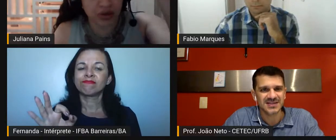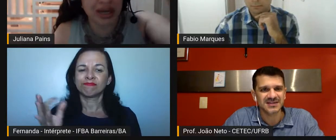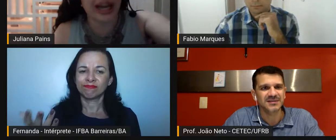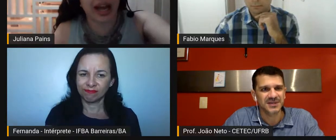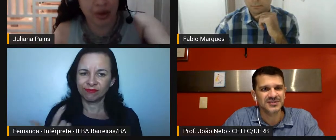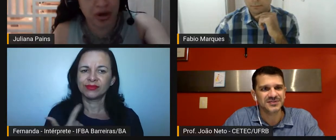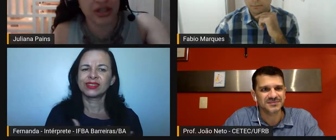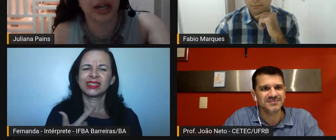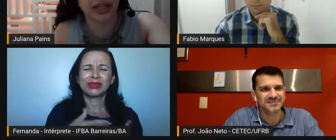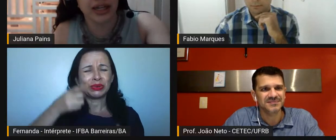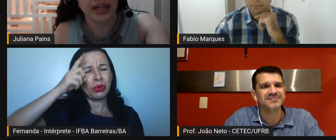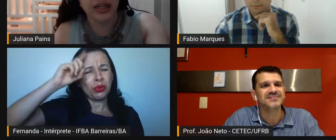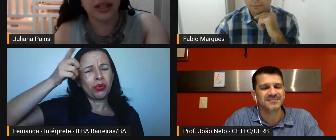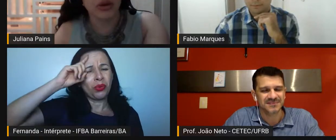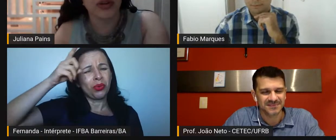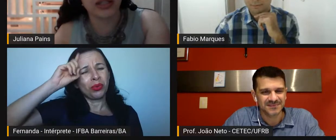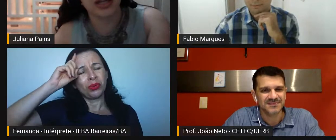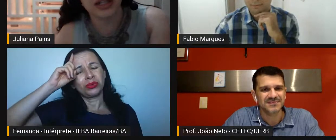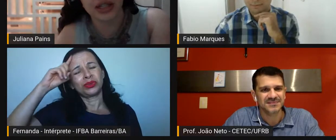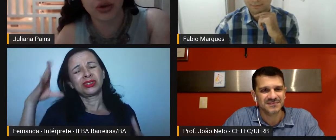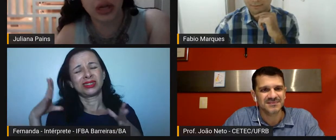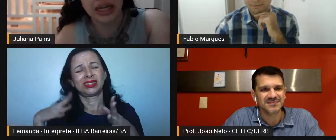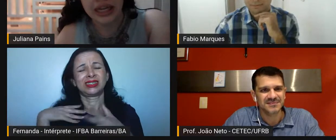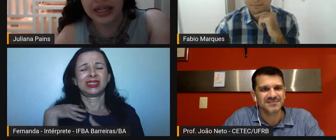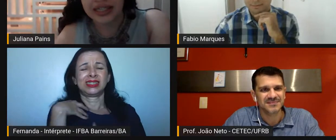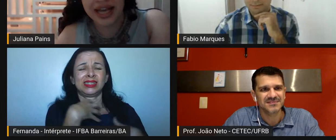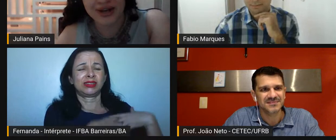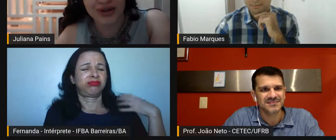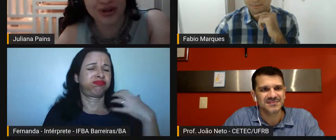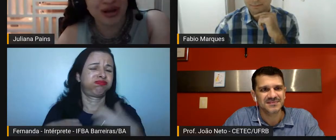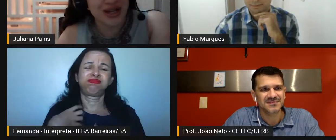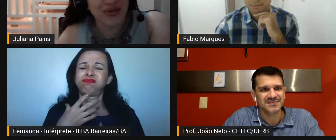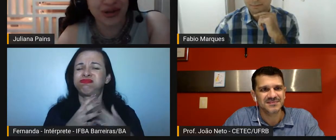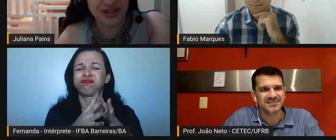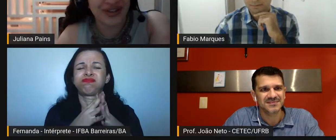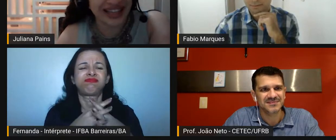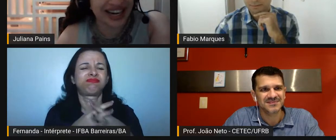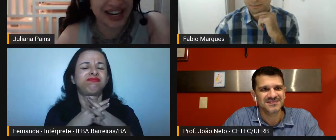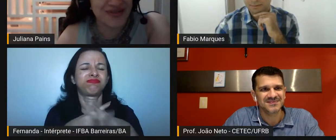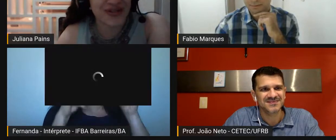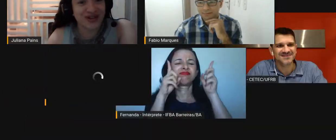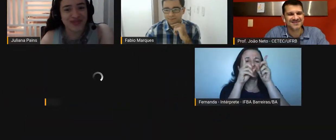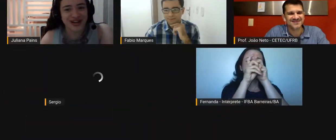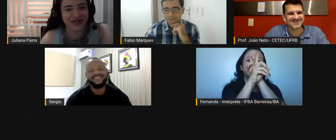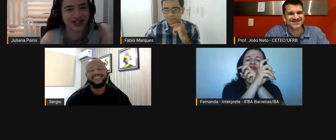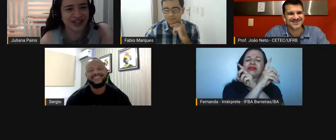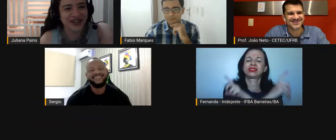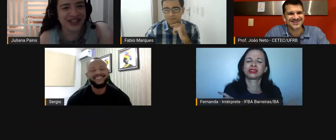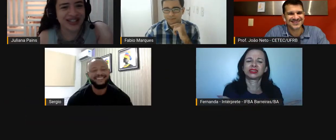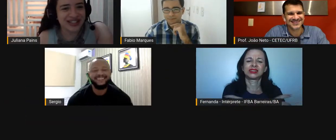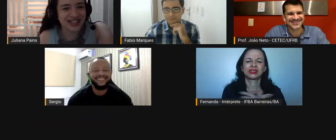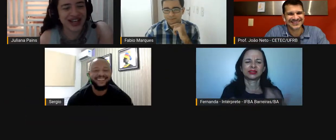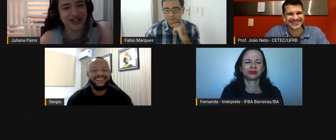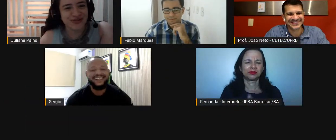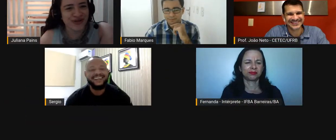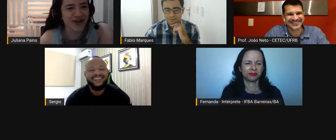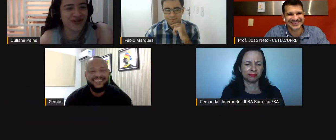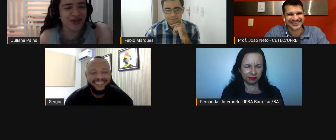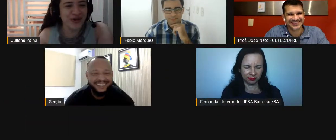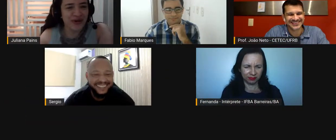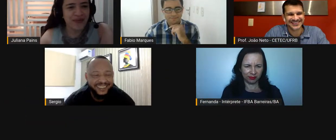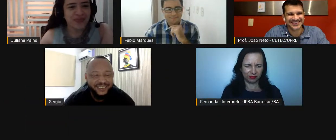existindo é todo dia para sempre com a guerra para chegar na universidade na escola Sérgio nacional e cerimônias vai entrar aqui para fazer uma pergunta